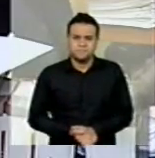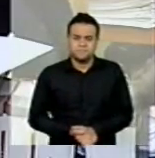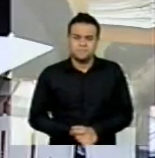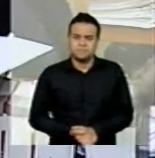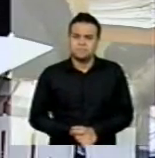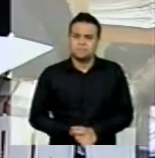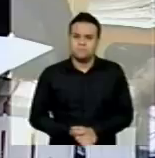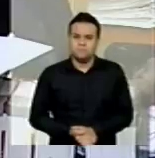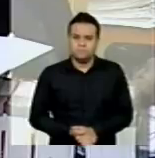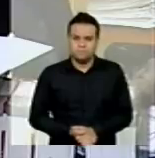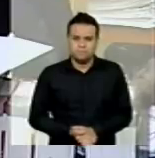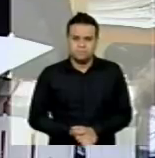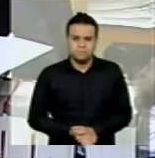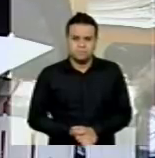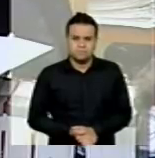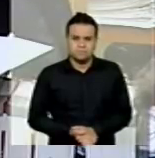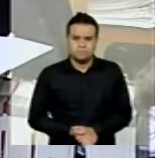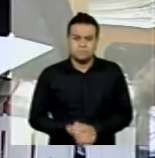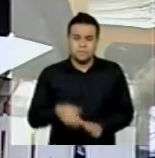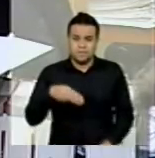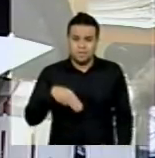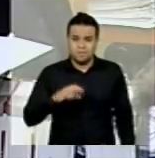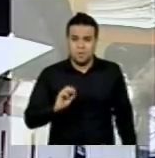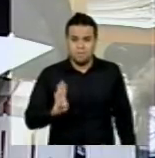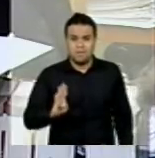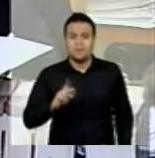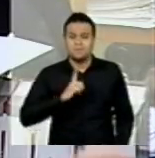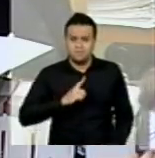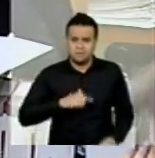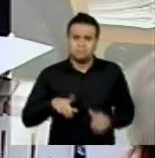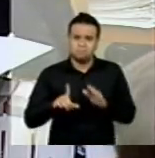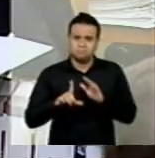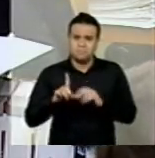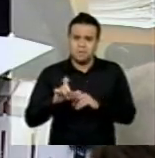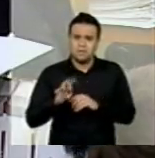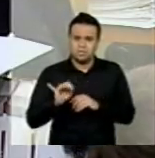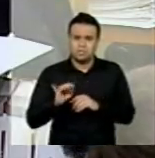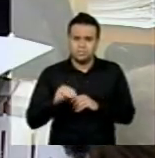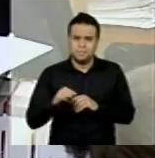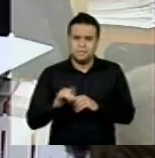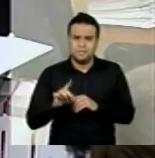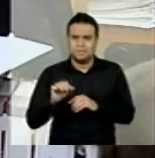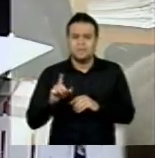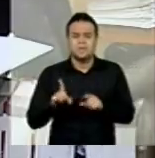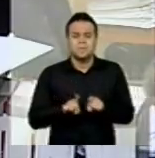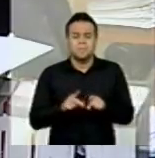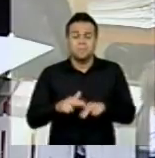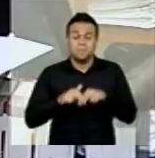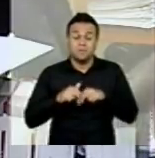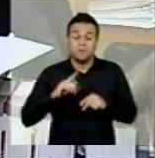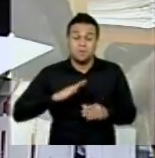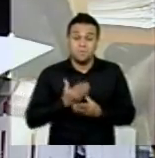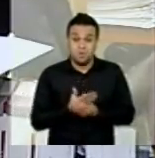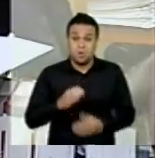dispõe a AMB de plena legitimidade ativa ad causam para fazer instaurar este